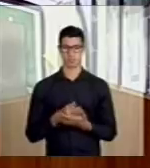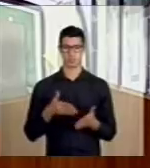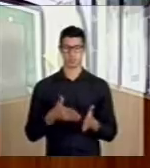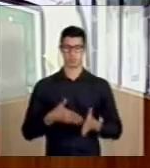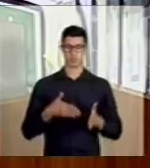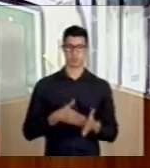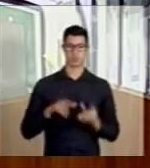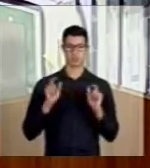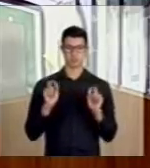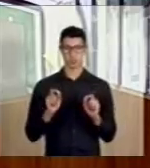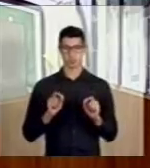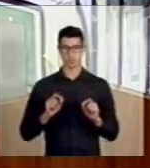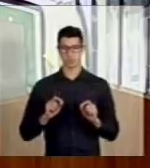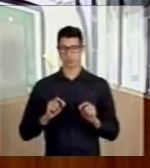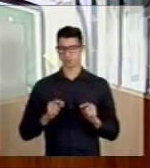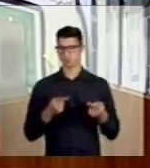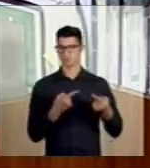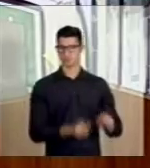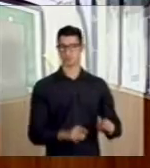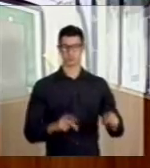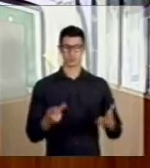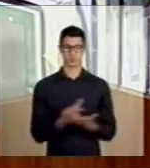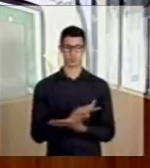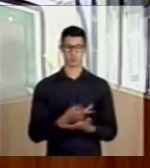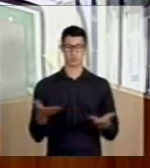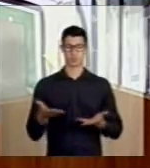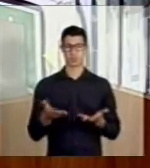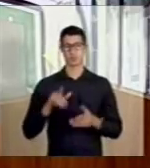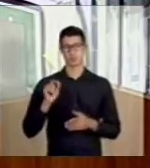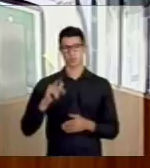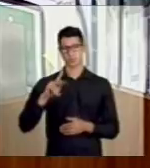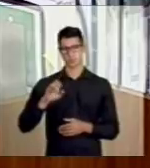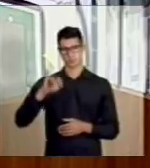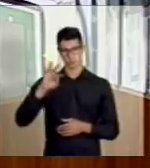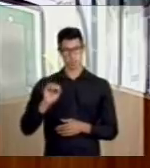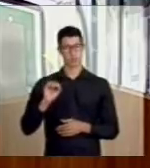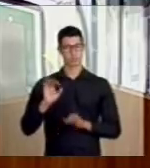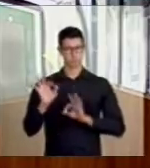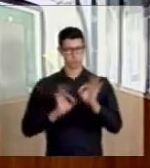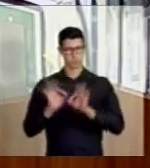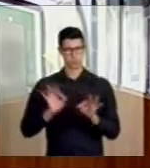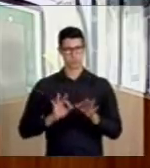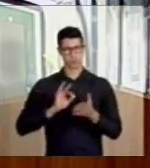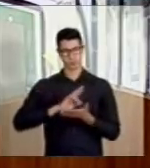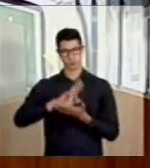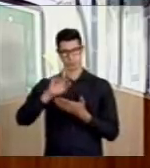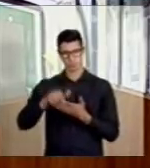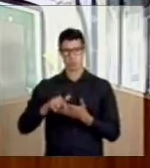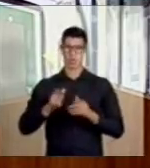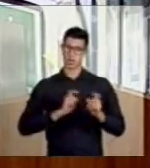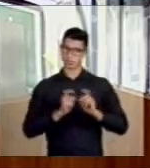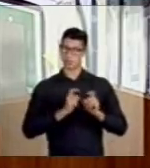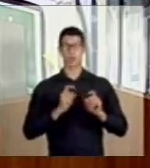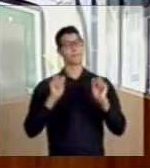restrição que oponível eventualmente àquele pleito formulado em sede estritamente